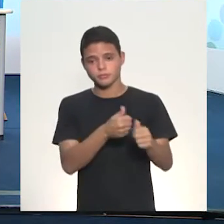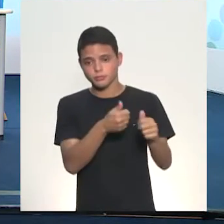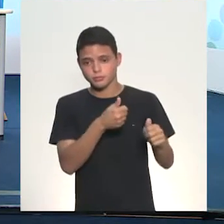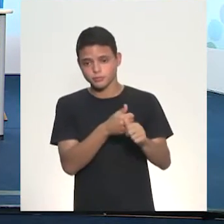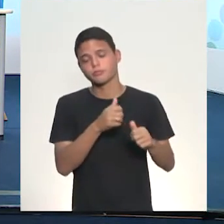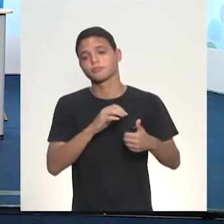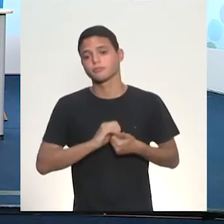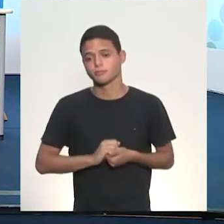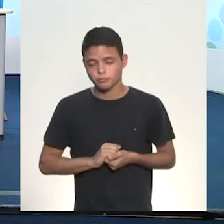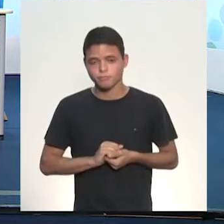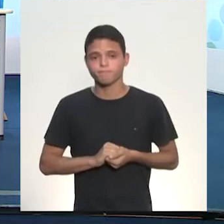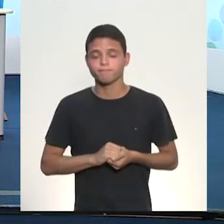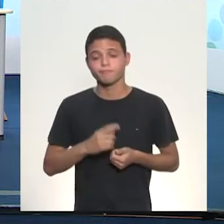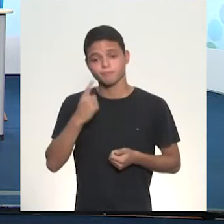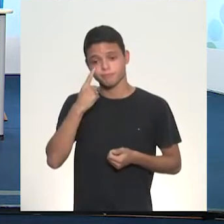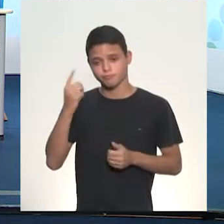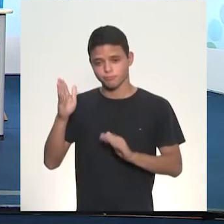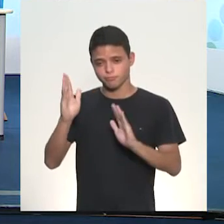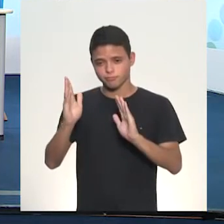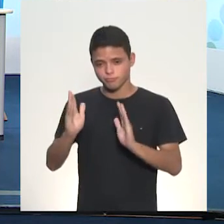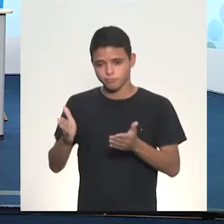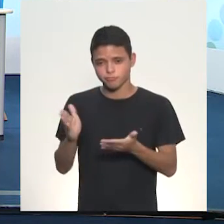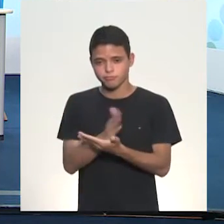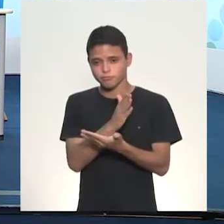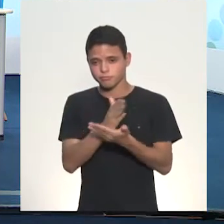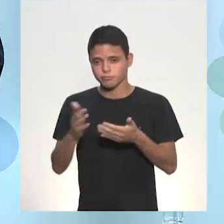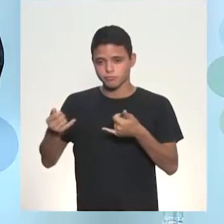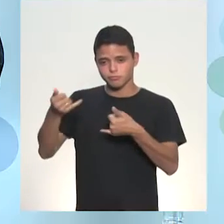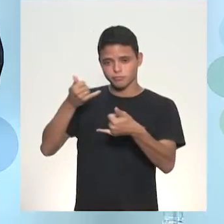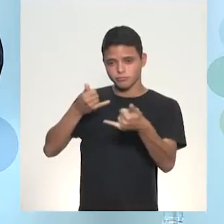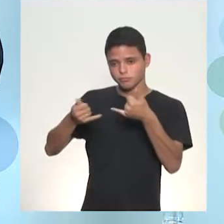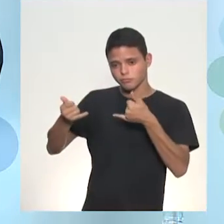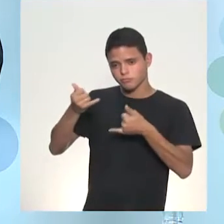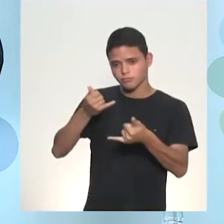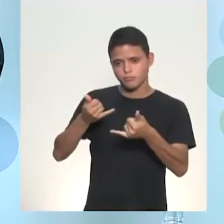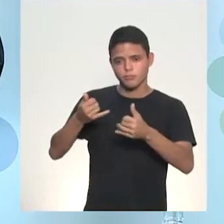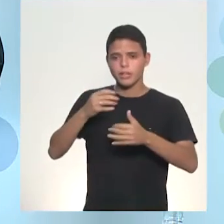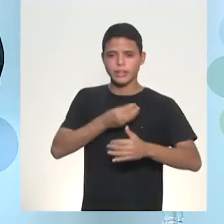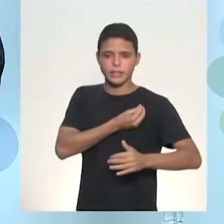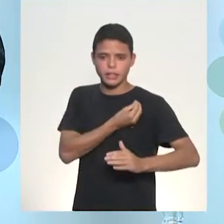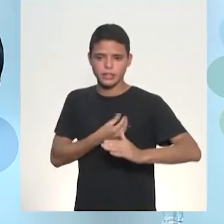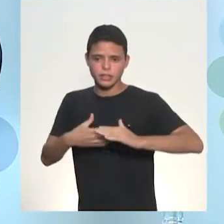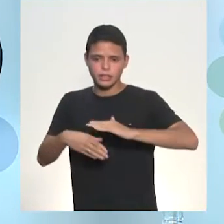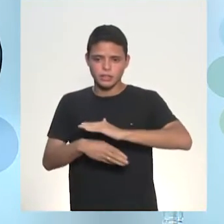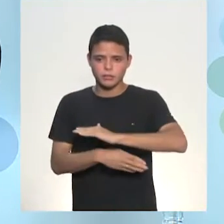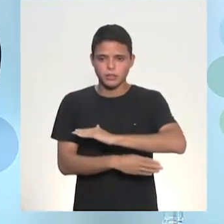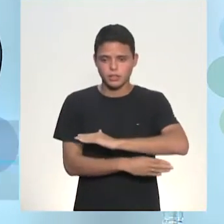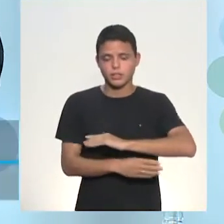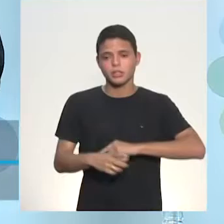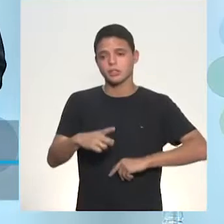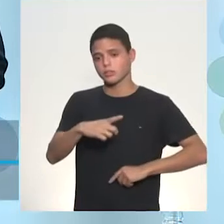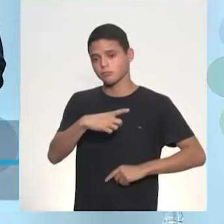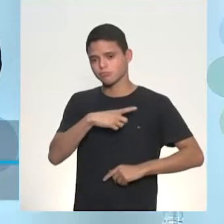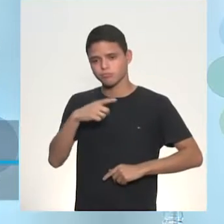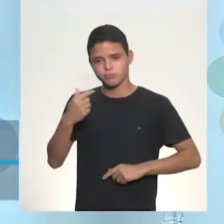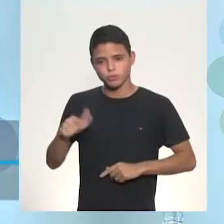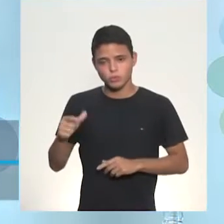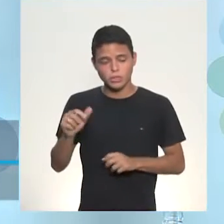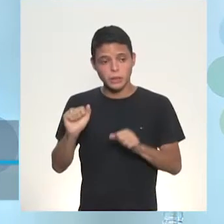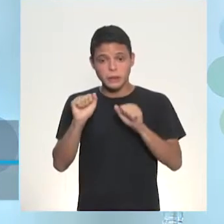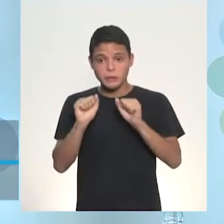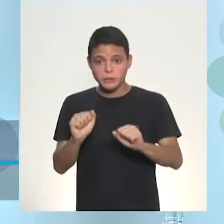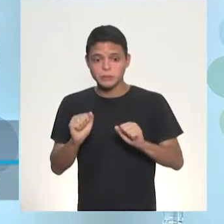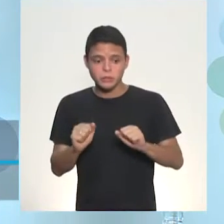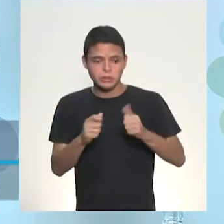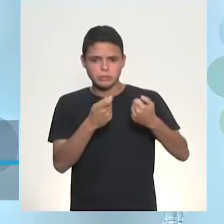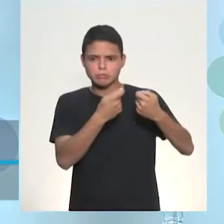E isso é importante, né? Eu já vi várias matérias Sim. falando sobre como essas vidas marinhas elas proliferam ali. Se não tiver um controle, acaba destruindo todo